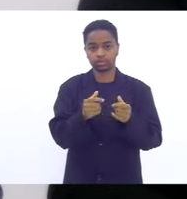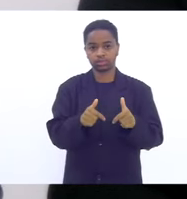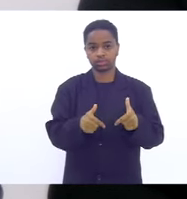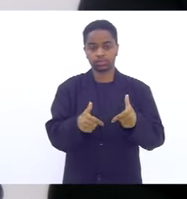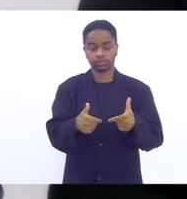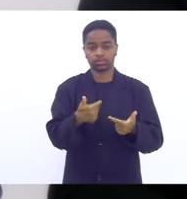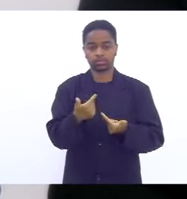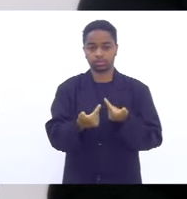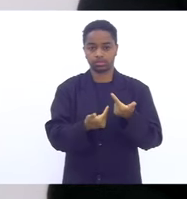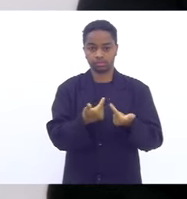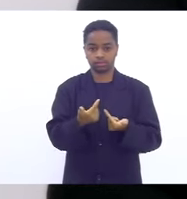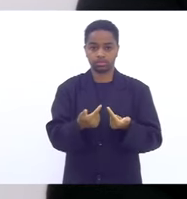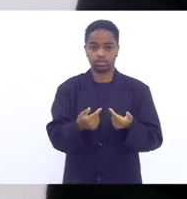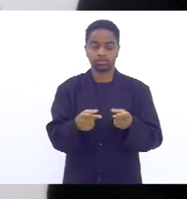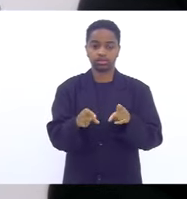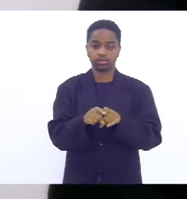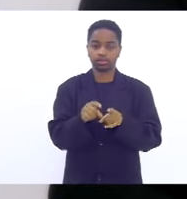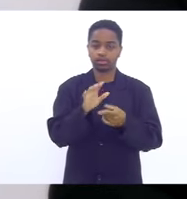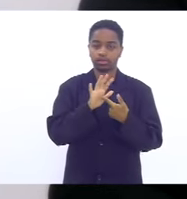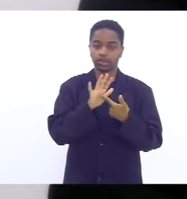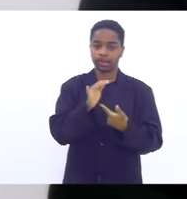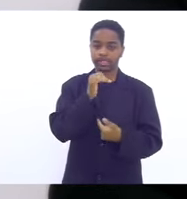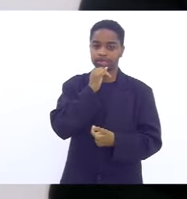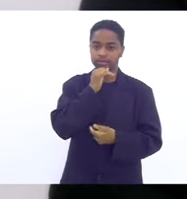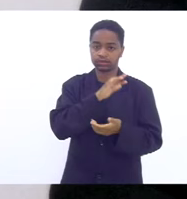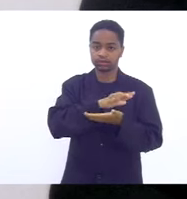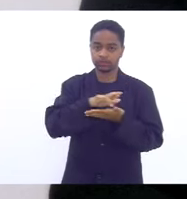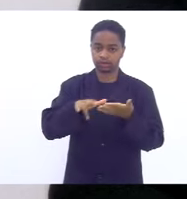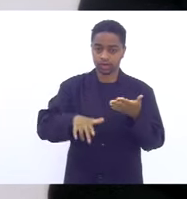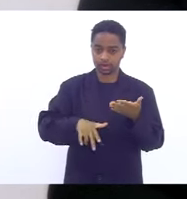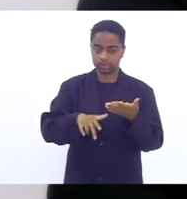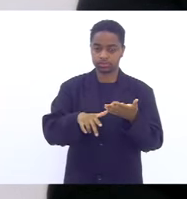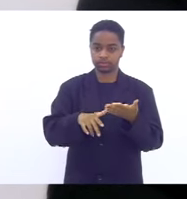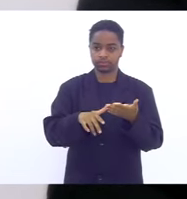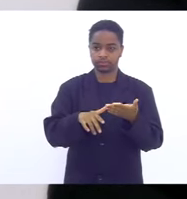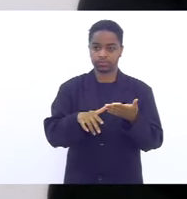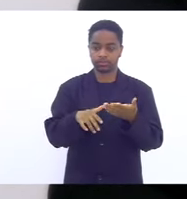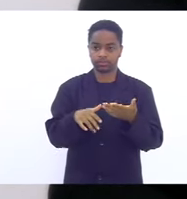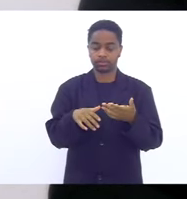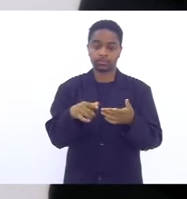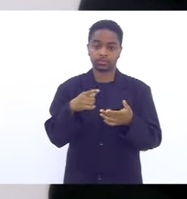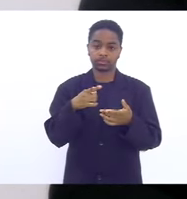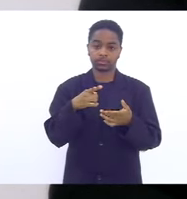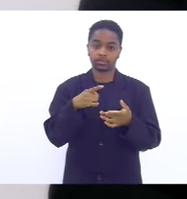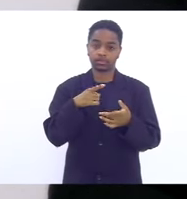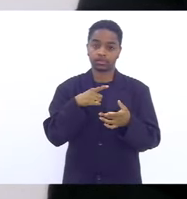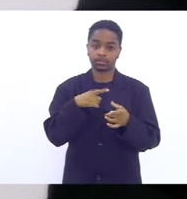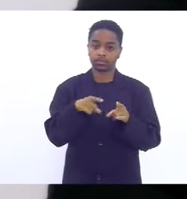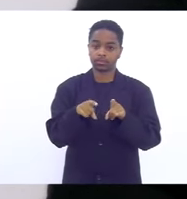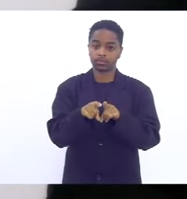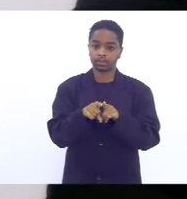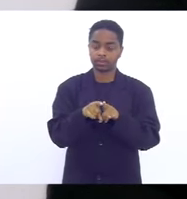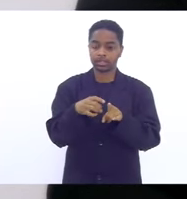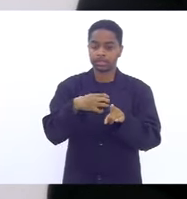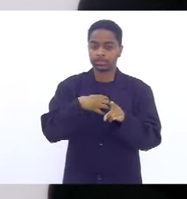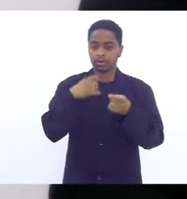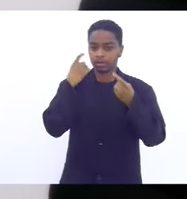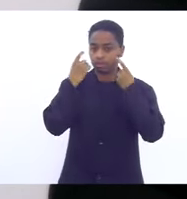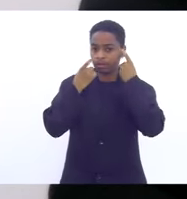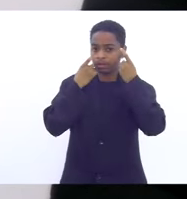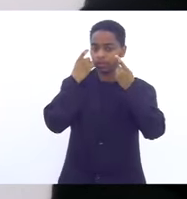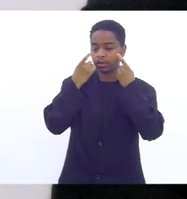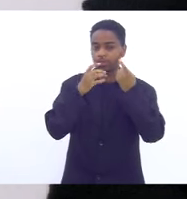oferecidos. São muitos exemplos para embasar esta afirmativa, entre elas, e com muita preocupação,